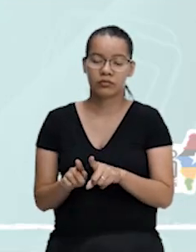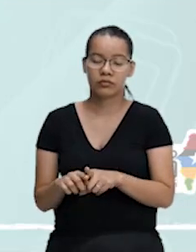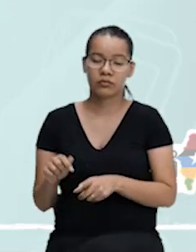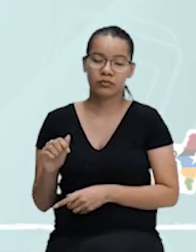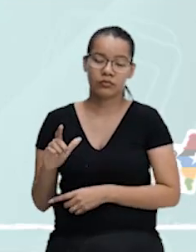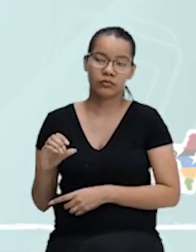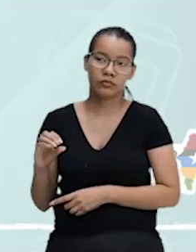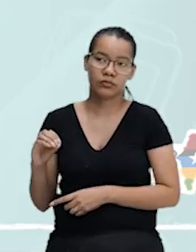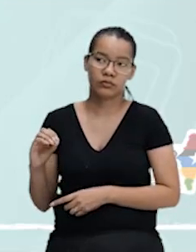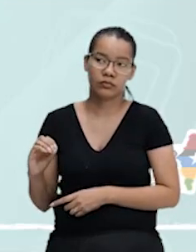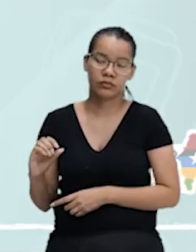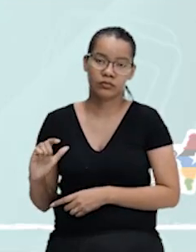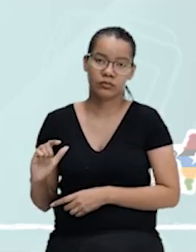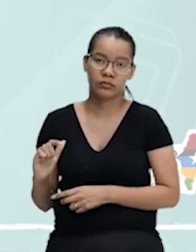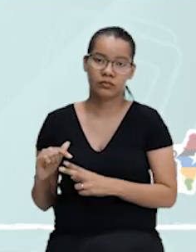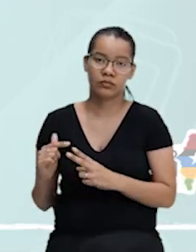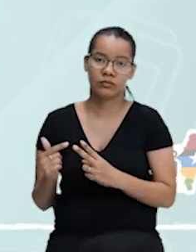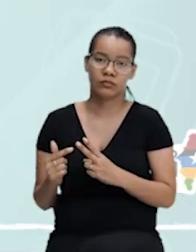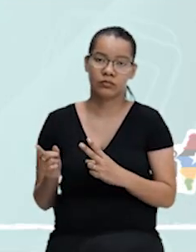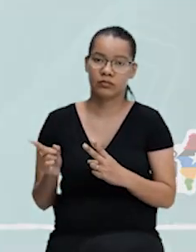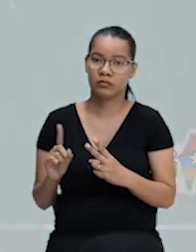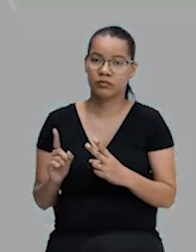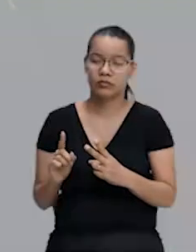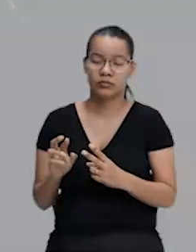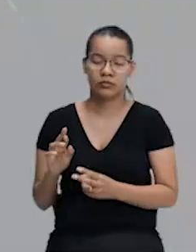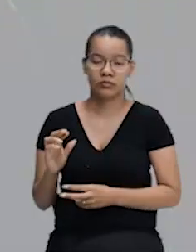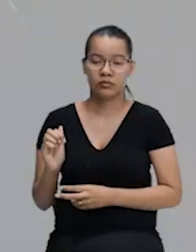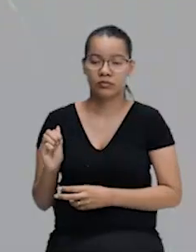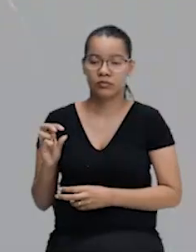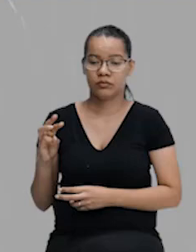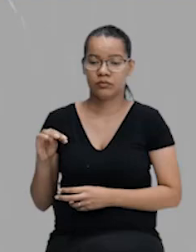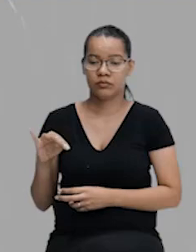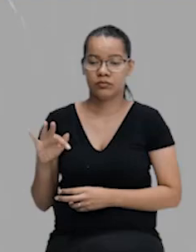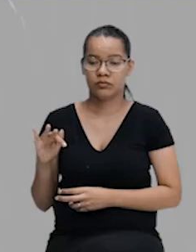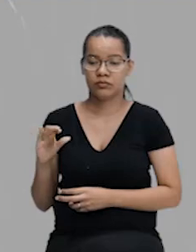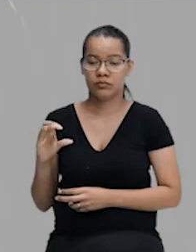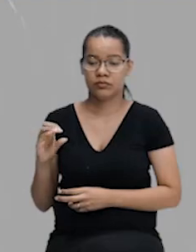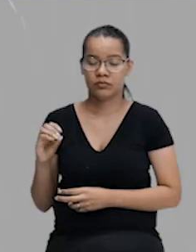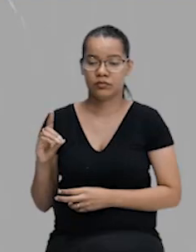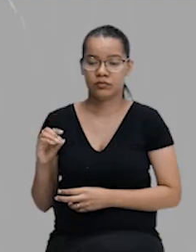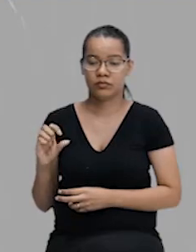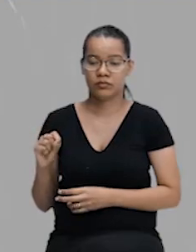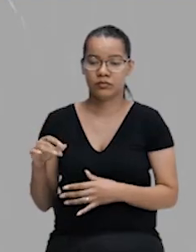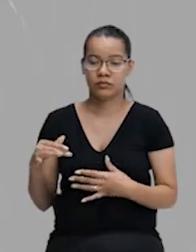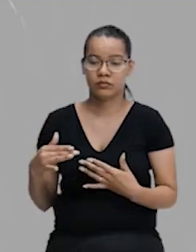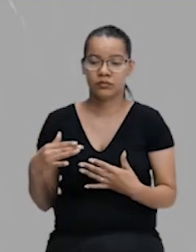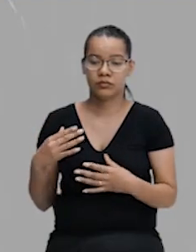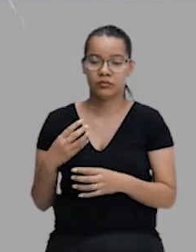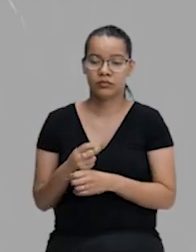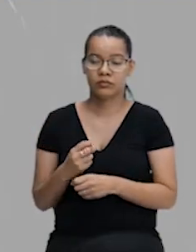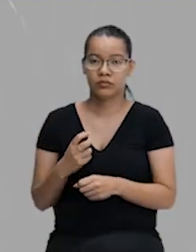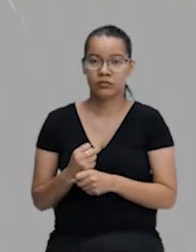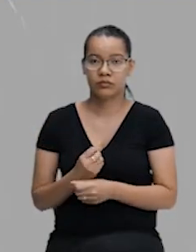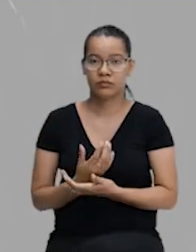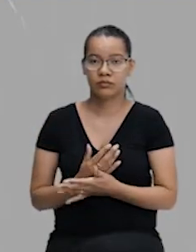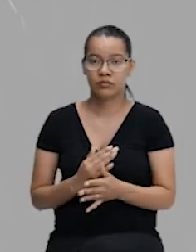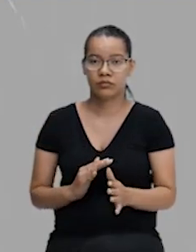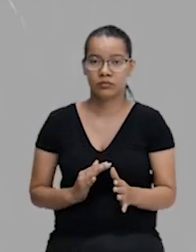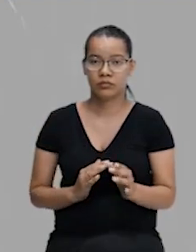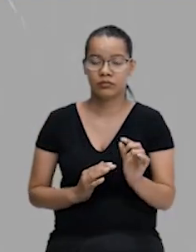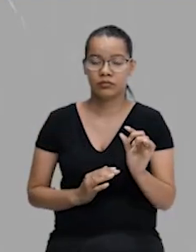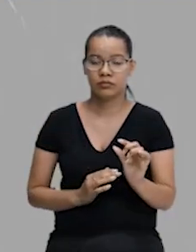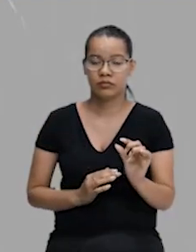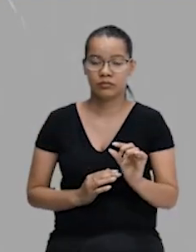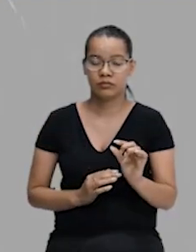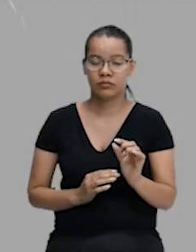longa, ambos não ramificados. Então, na essência, né, no fim das contas, boa parte